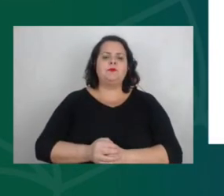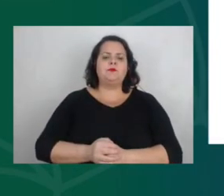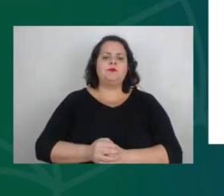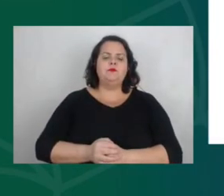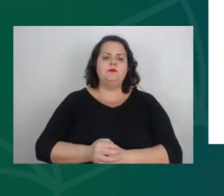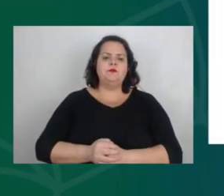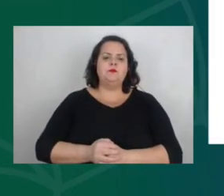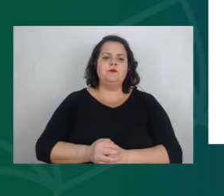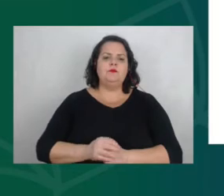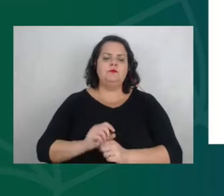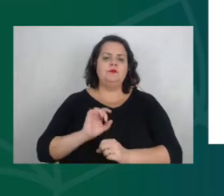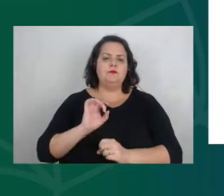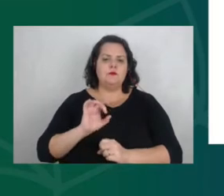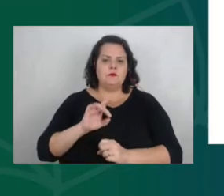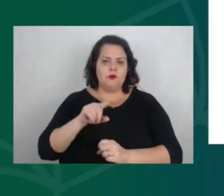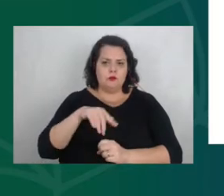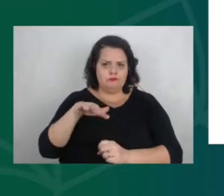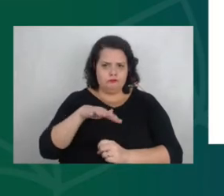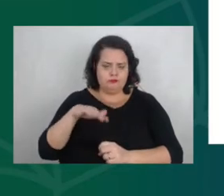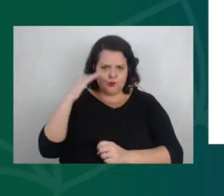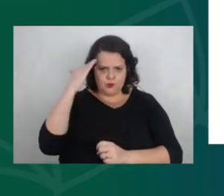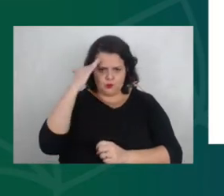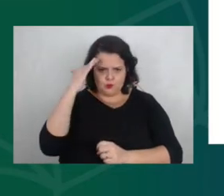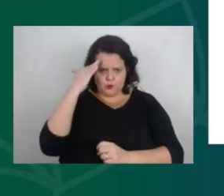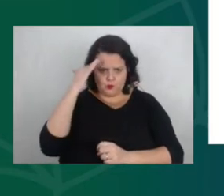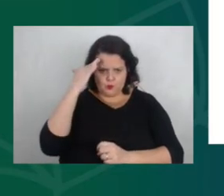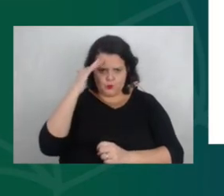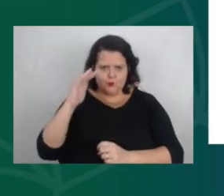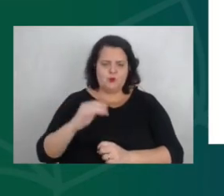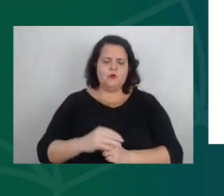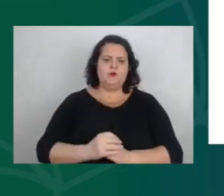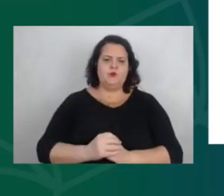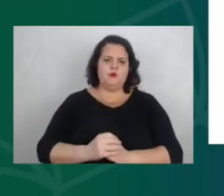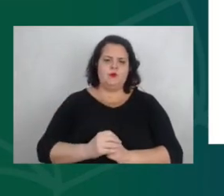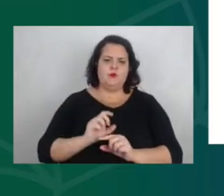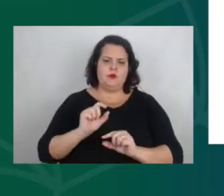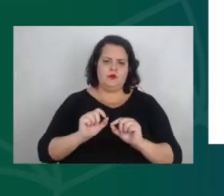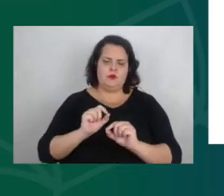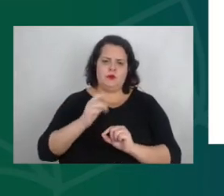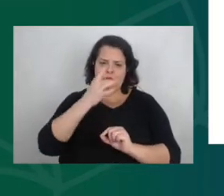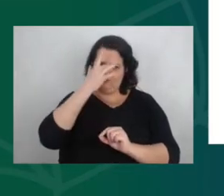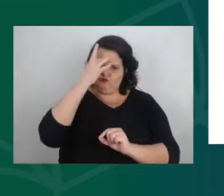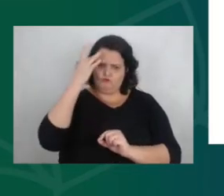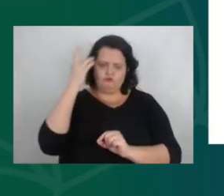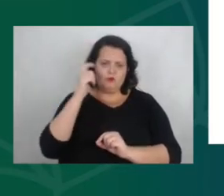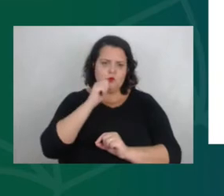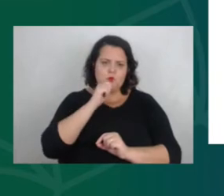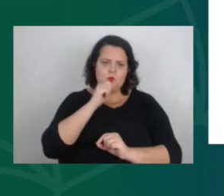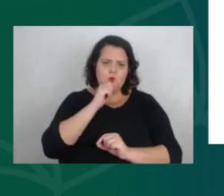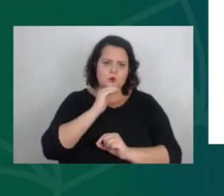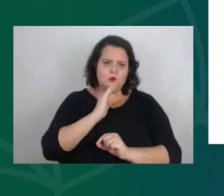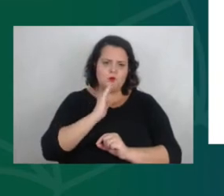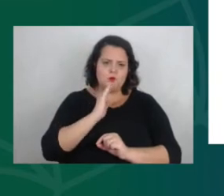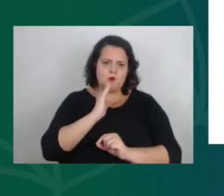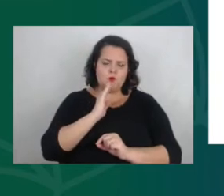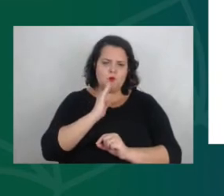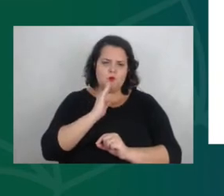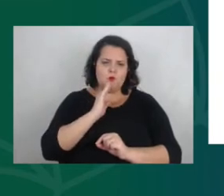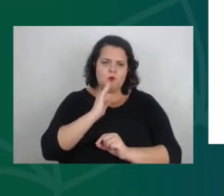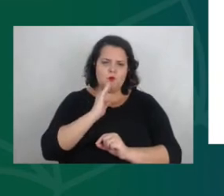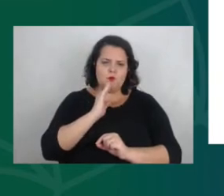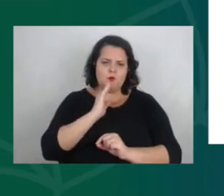Só para localizá-los um pouco, especialmente aqueles que não têm o seu